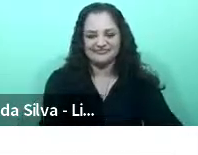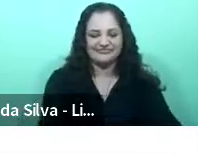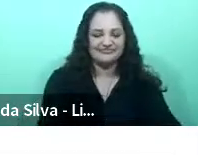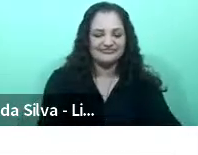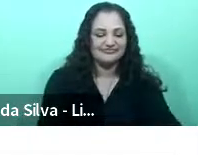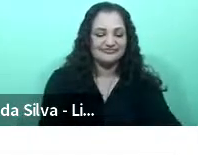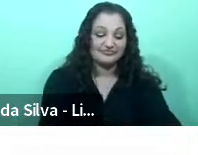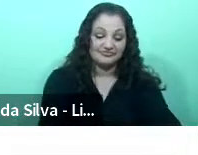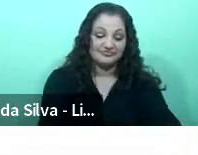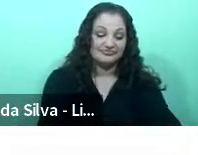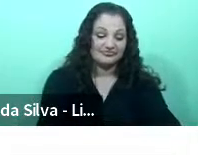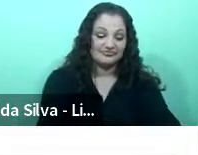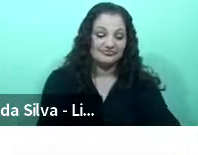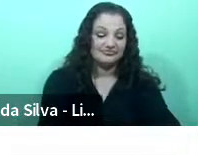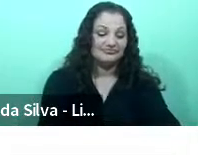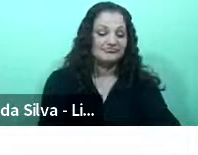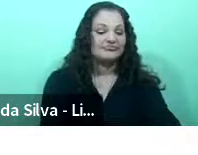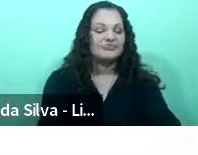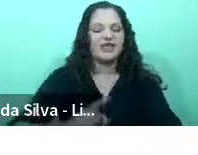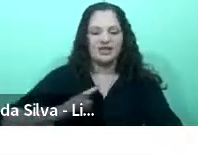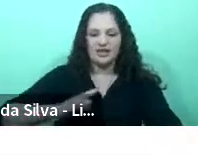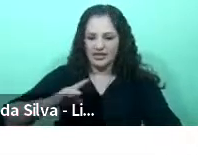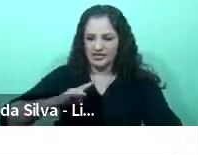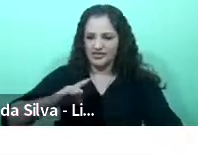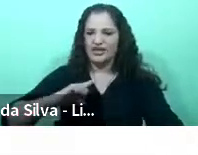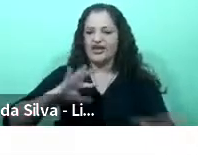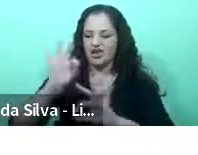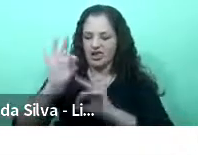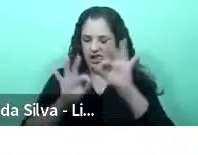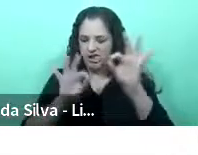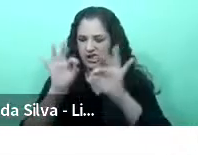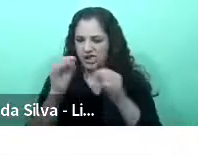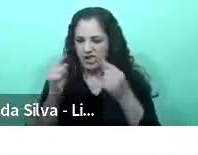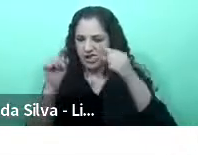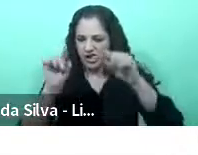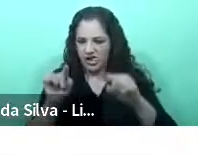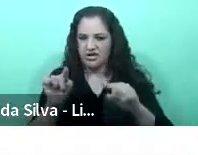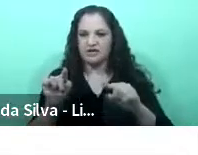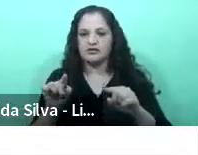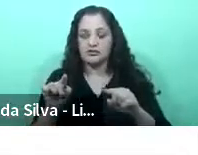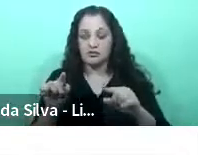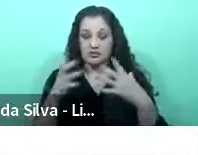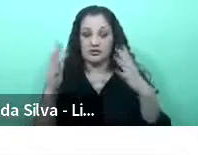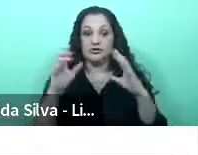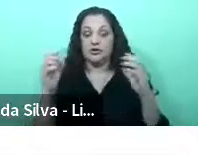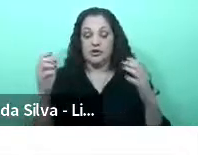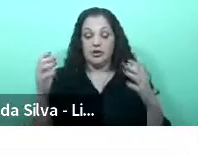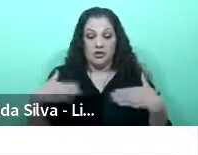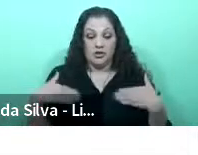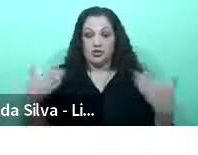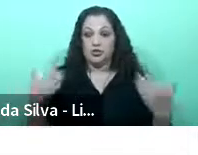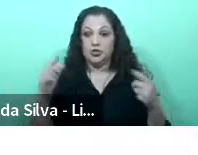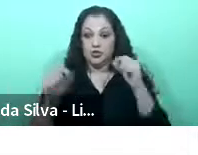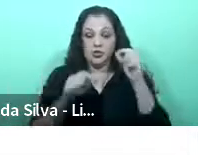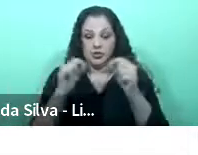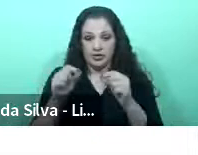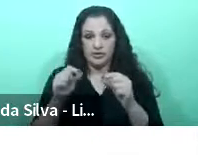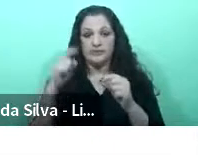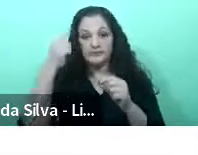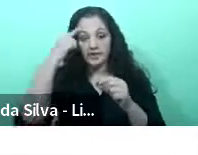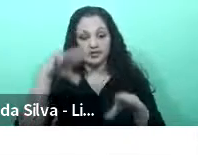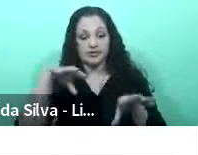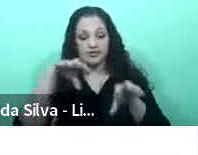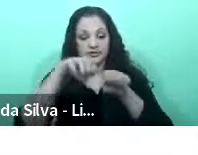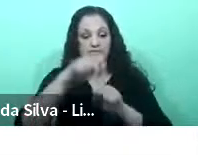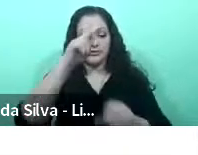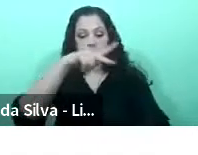Então, há muitas armadilhas nesse processo quando a gente pensa na formação de professores, na formação de